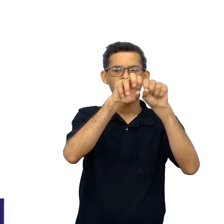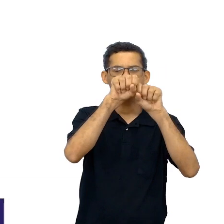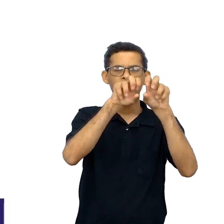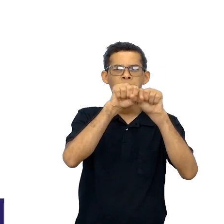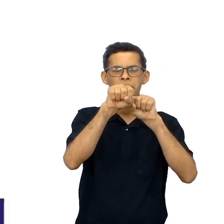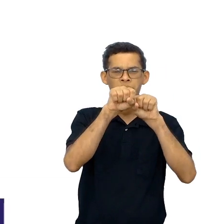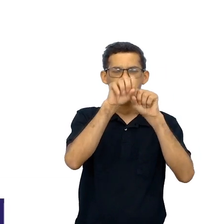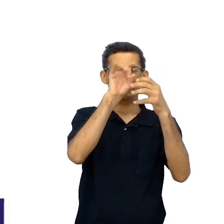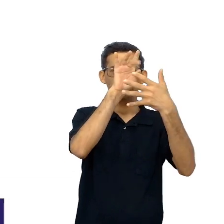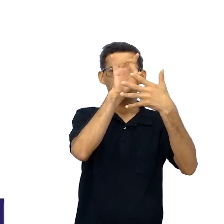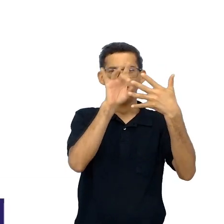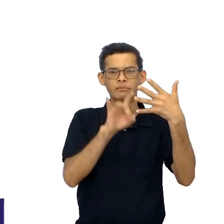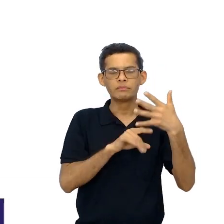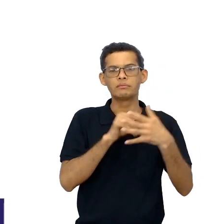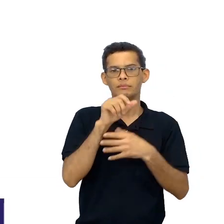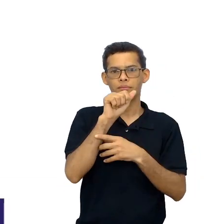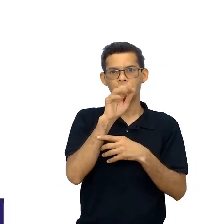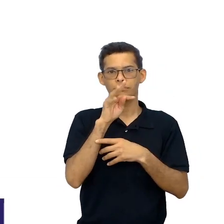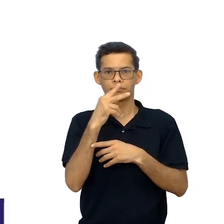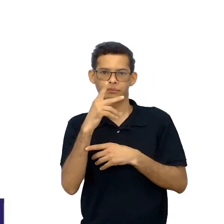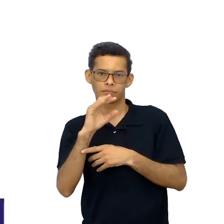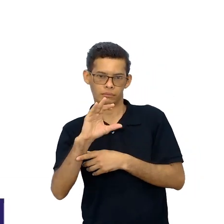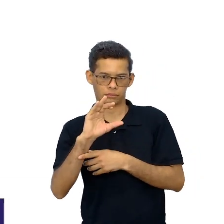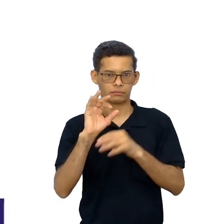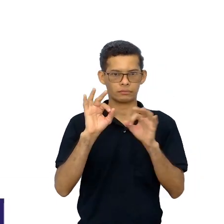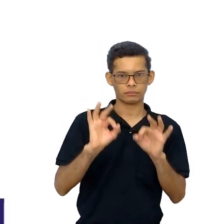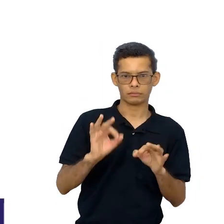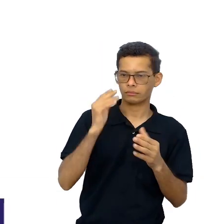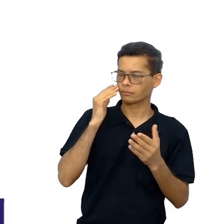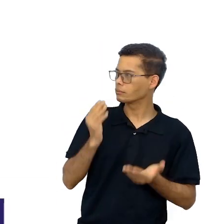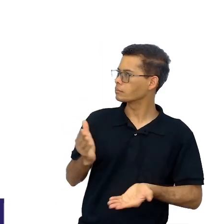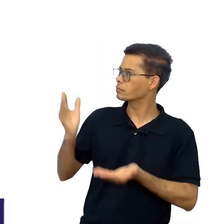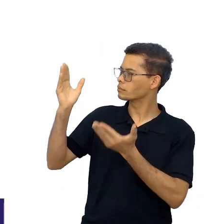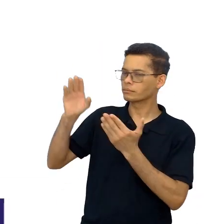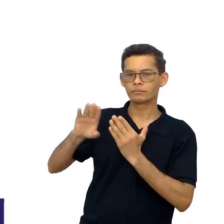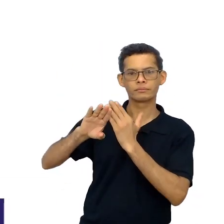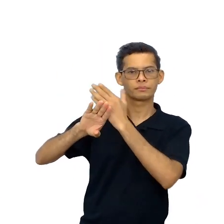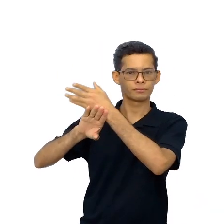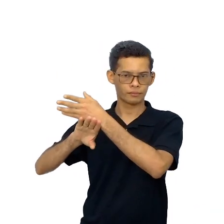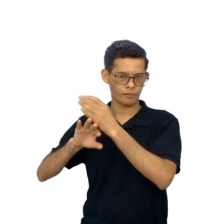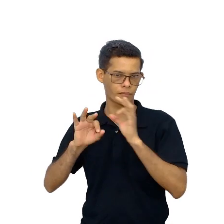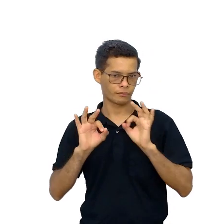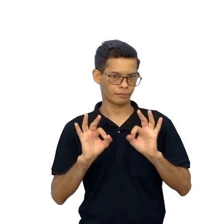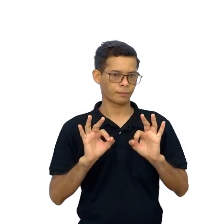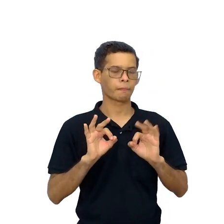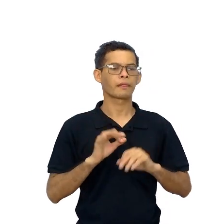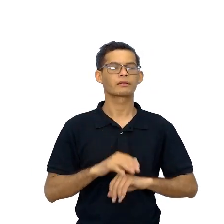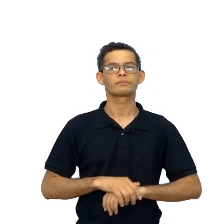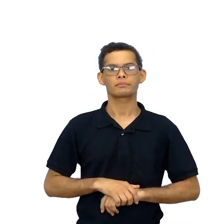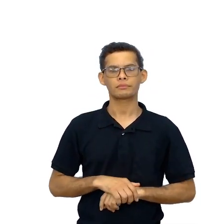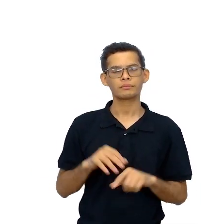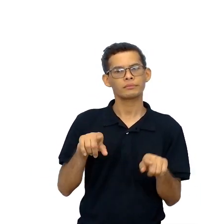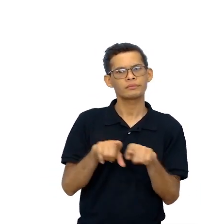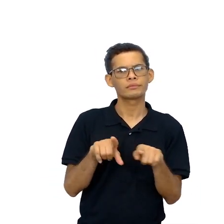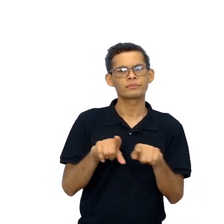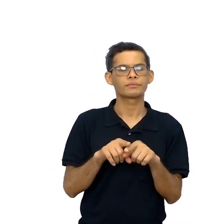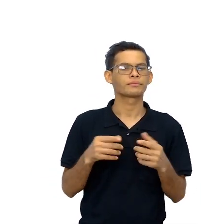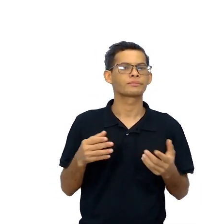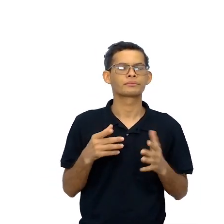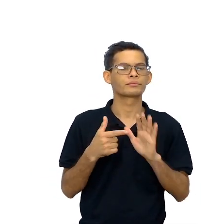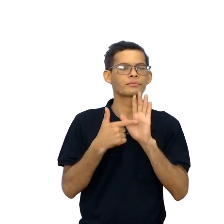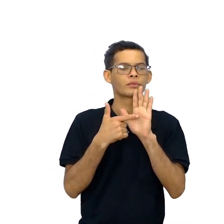Sempre. Então, aqui fica para vocês buscarem os roteiros formativos. Nós vamos apresentar,